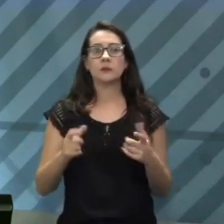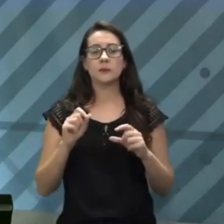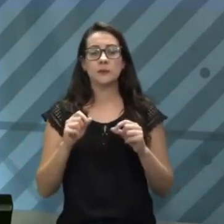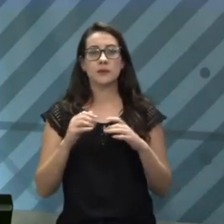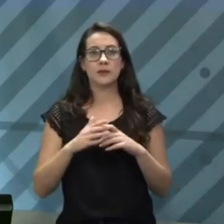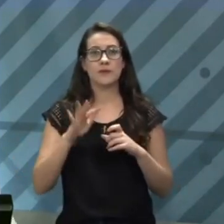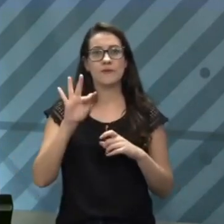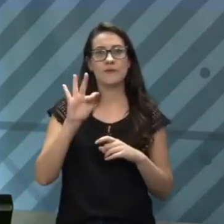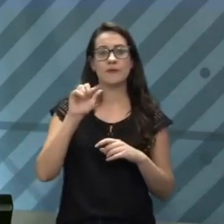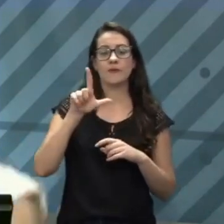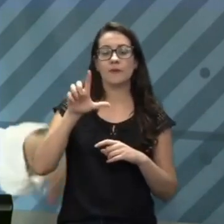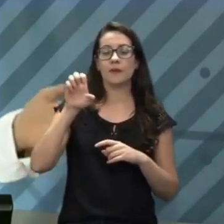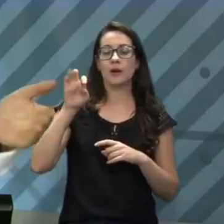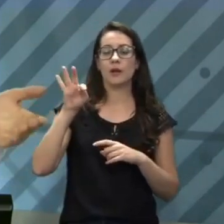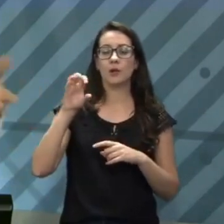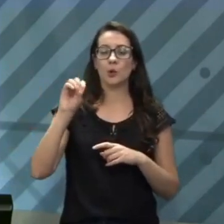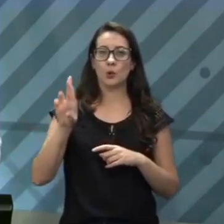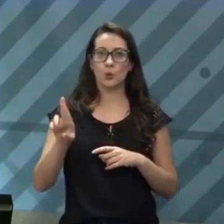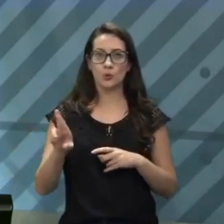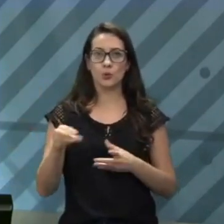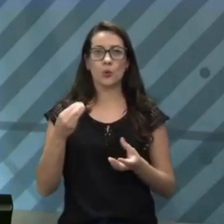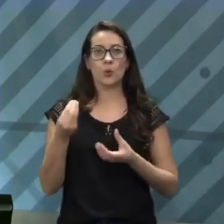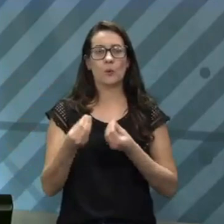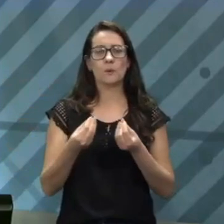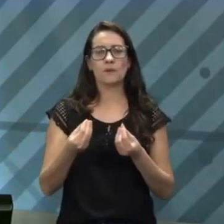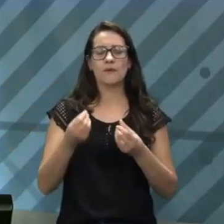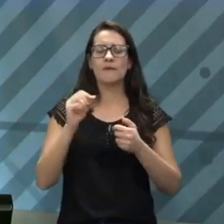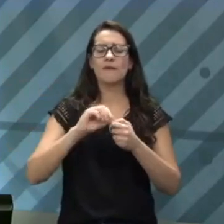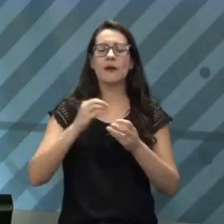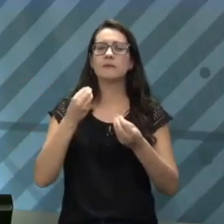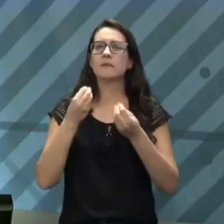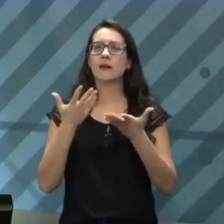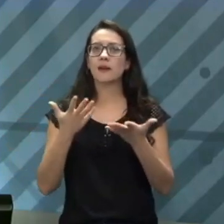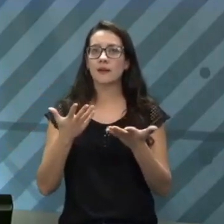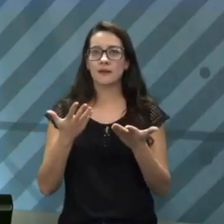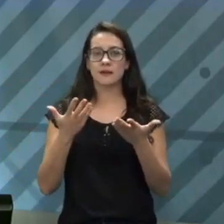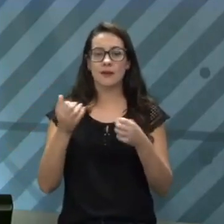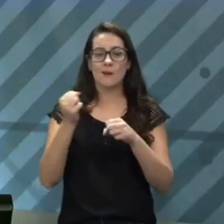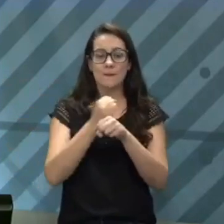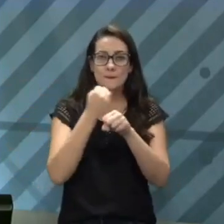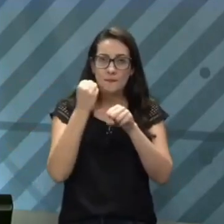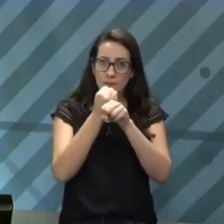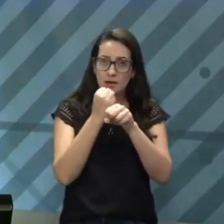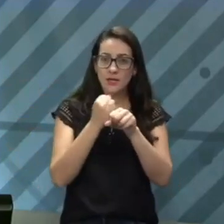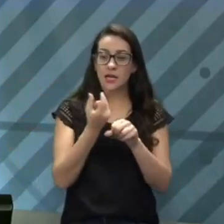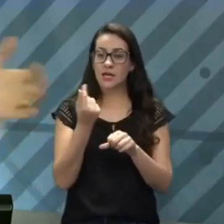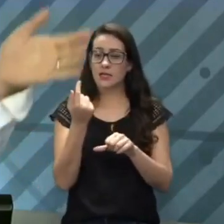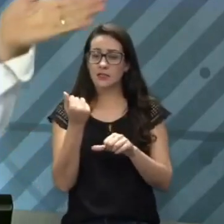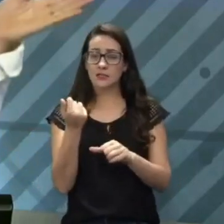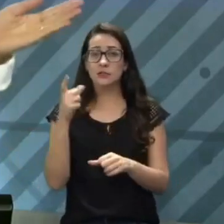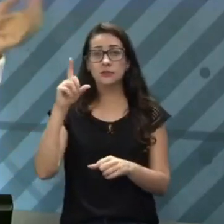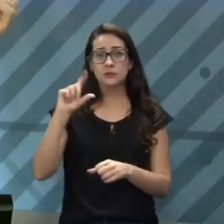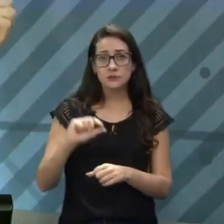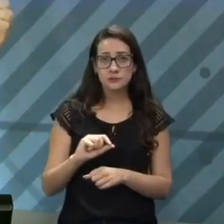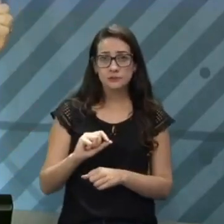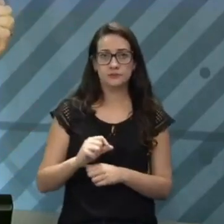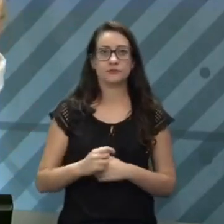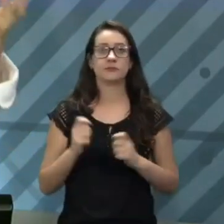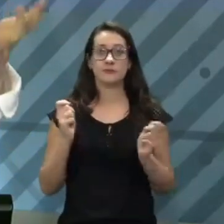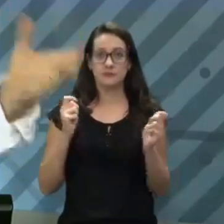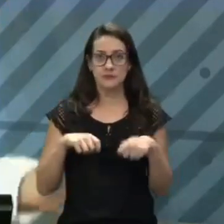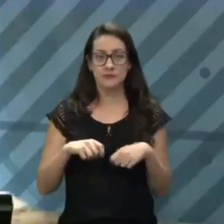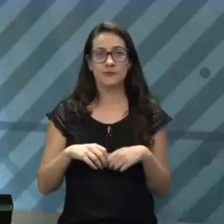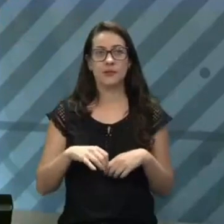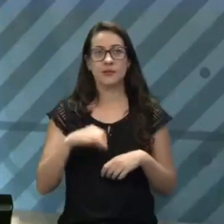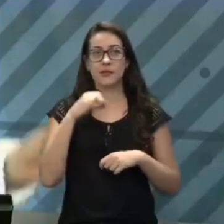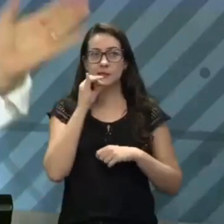fletor? Para a gente reduzir o custo de uma obra. Por exemplo, um edifício em que os pavimentos se repetem, se a gente reduzir um pouco